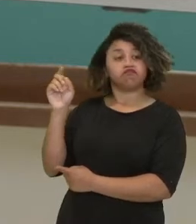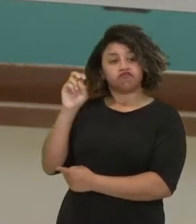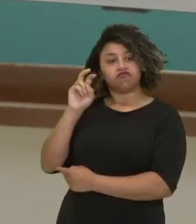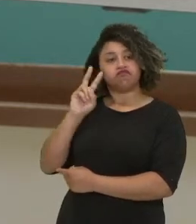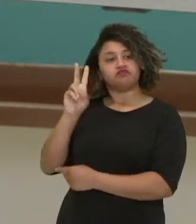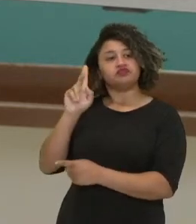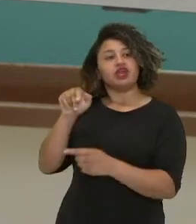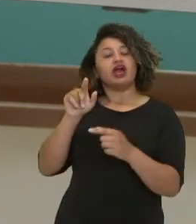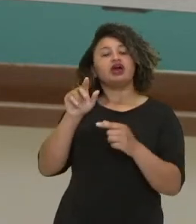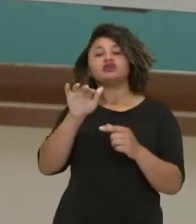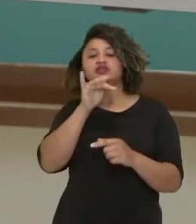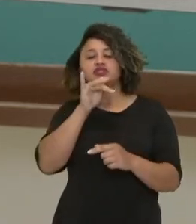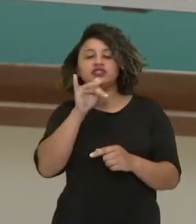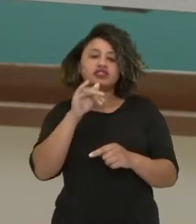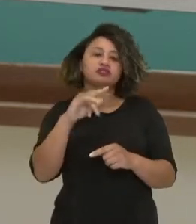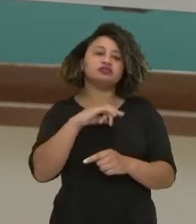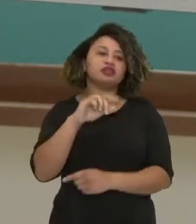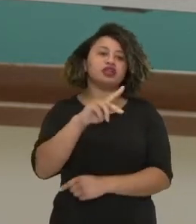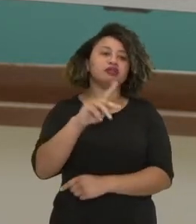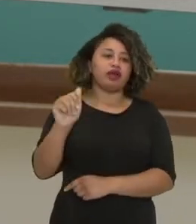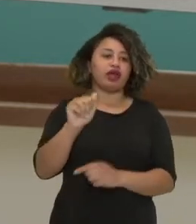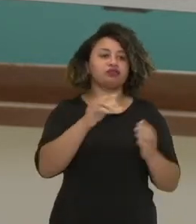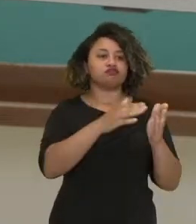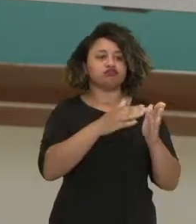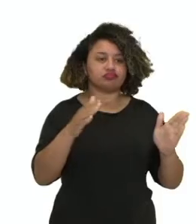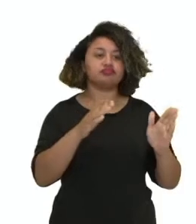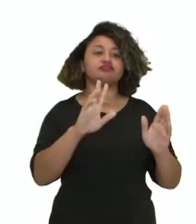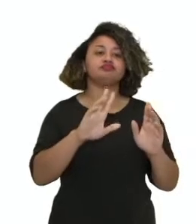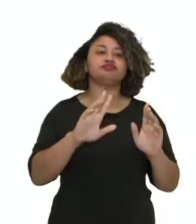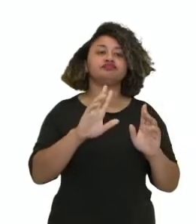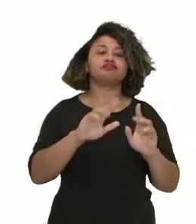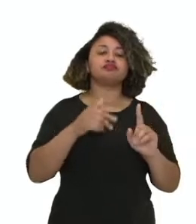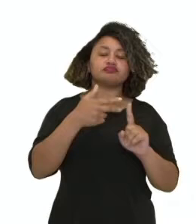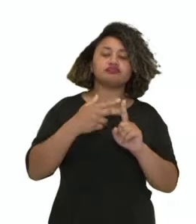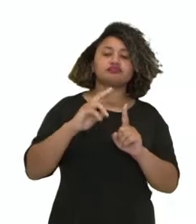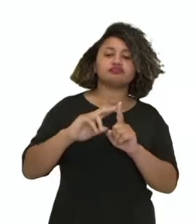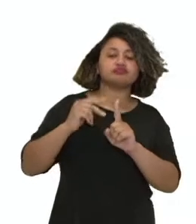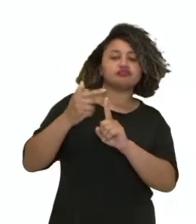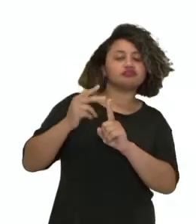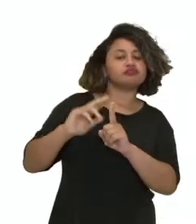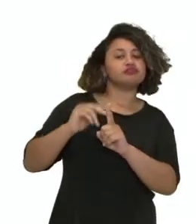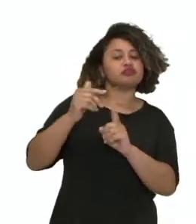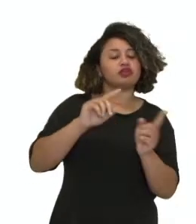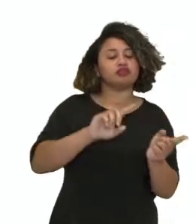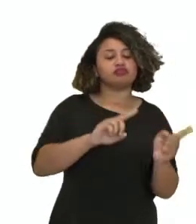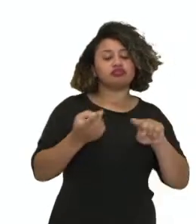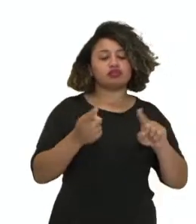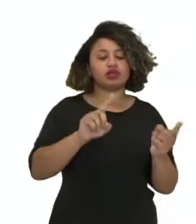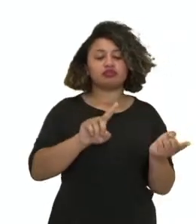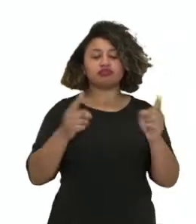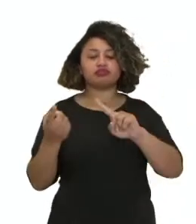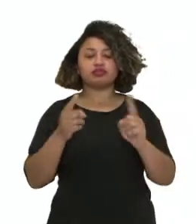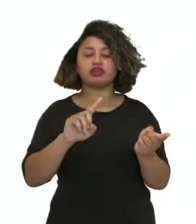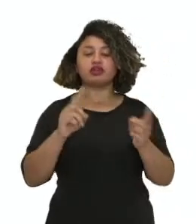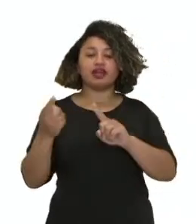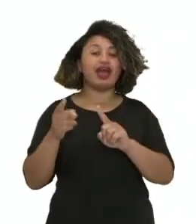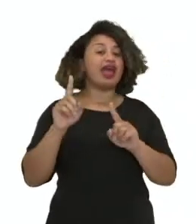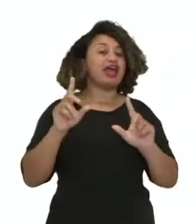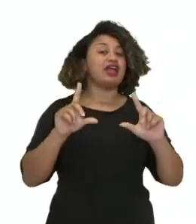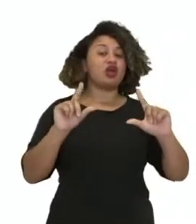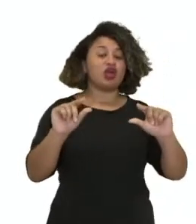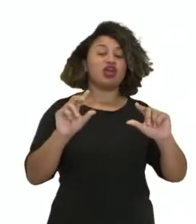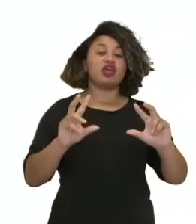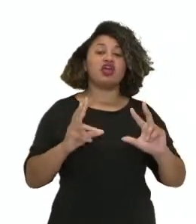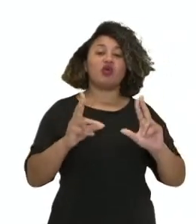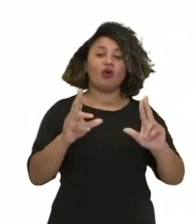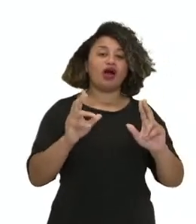de progressão aritmética. O aumento de cada termo para o seguinte é sempre o mesmo.